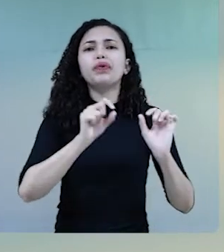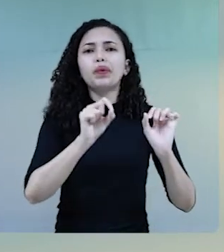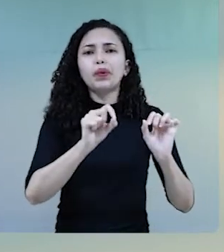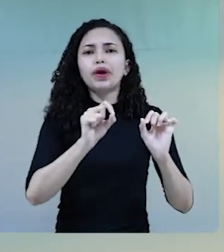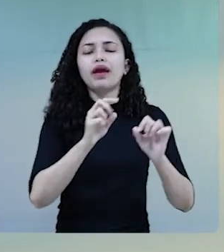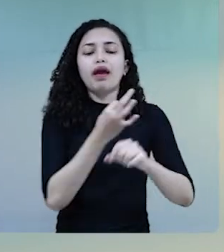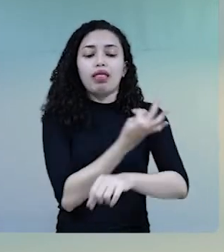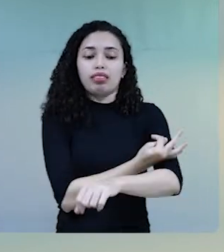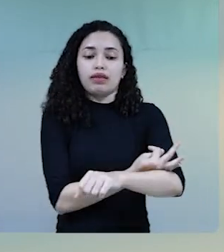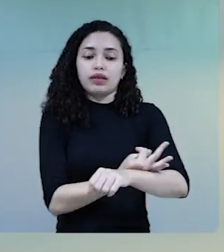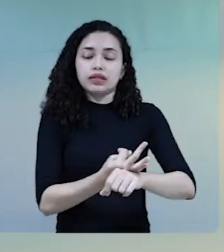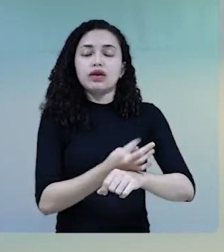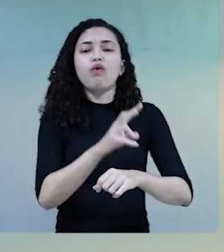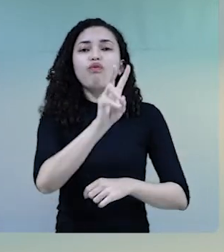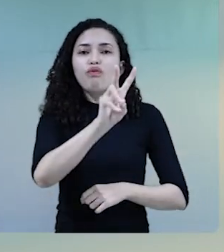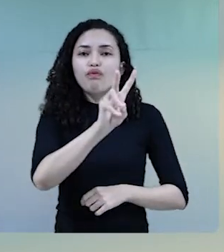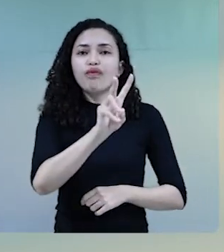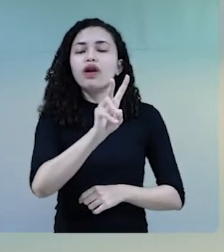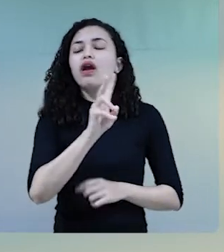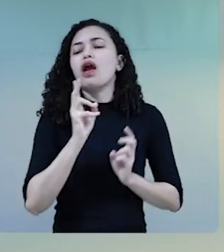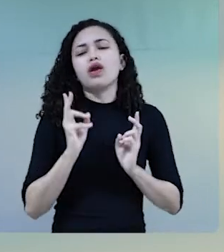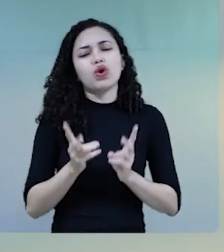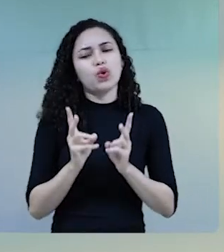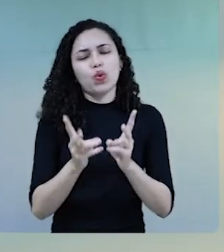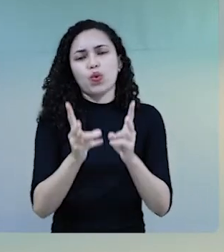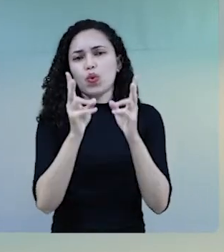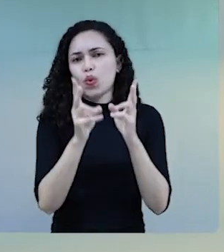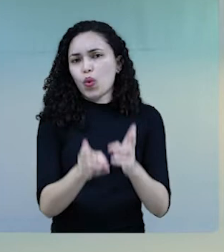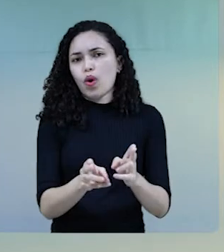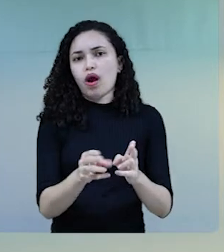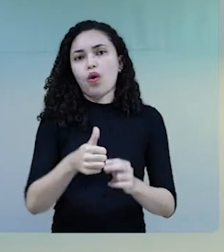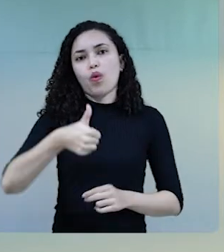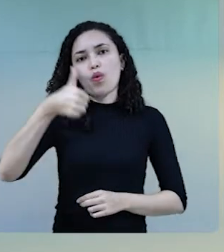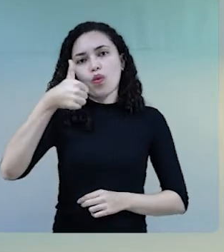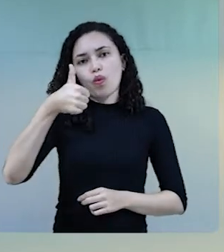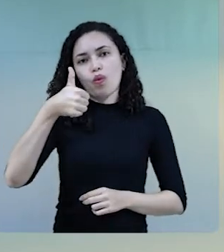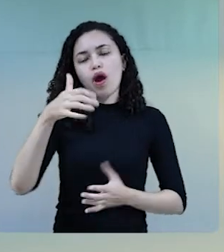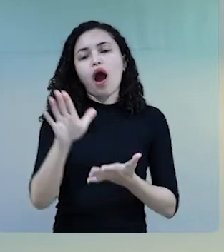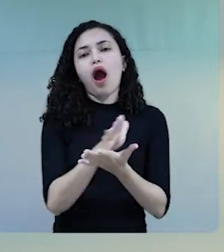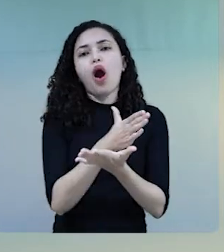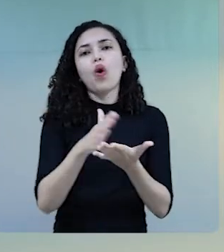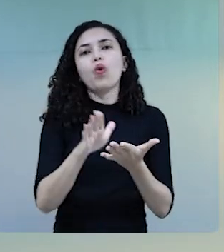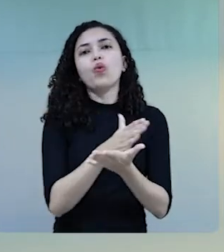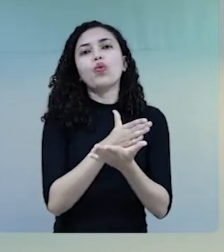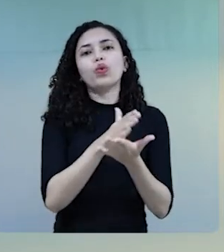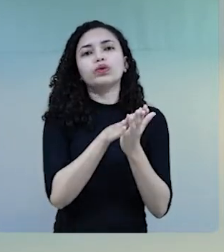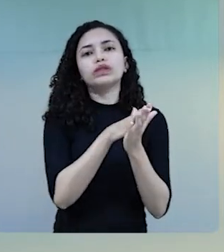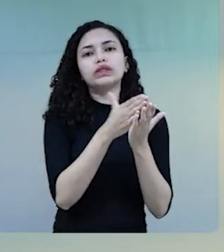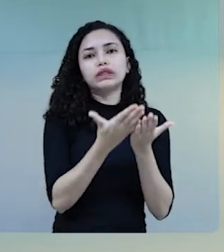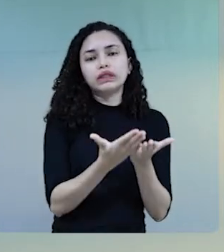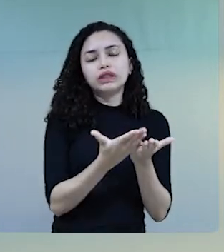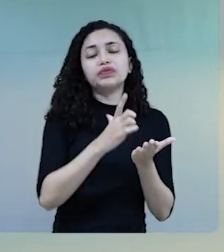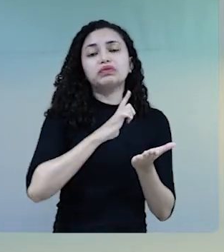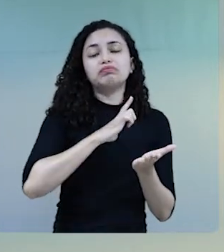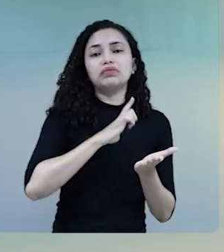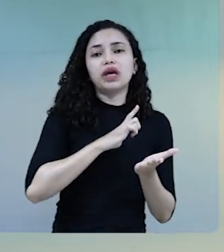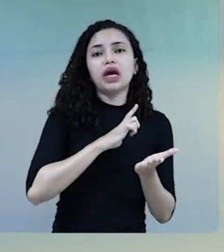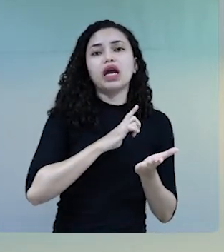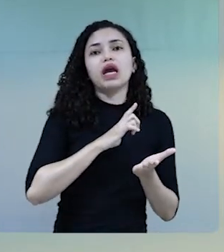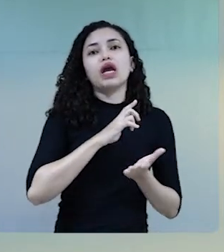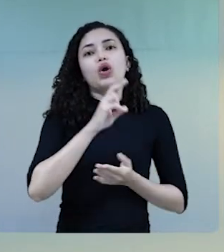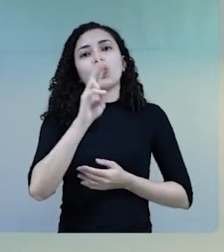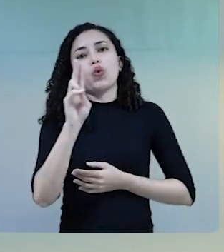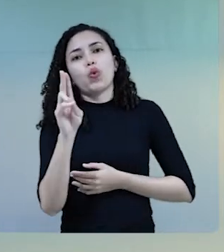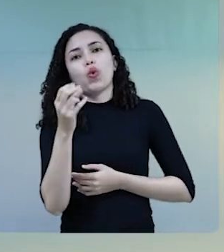que o U, tá bom? Lá da lei de Ohm. Alguns livros costumam trazer U, outros costumam trazer V.